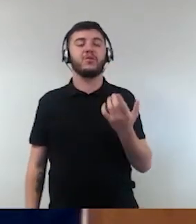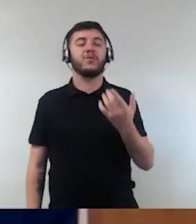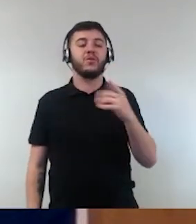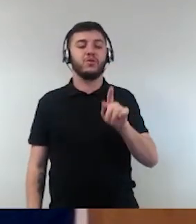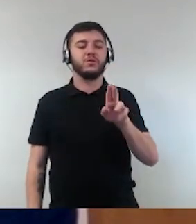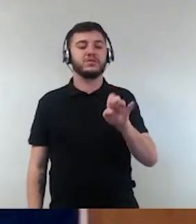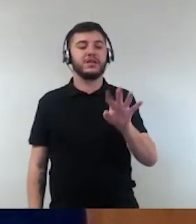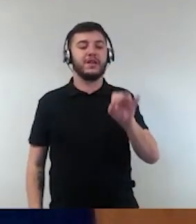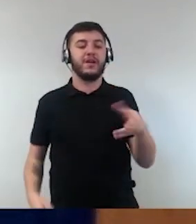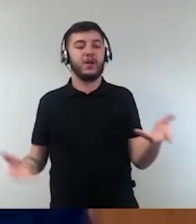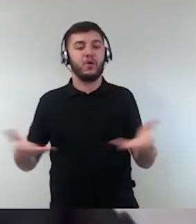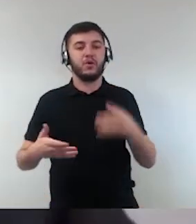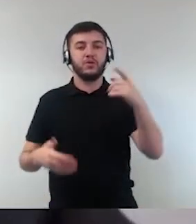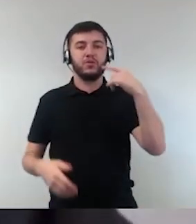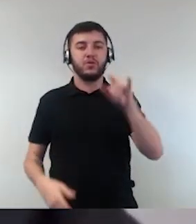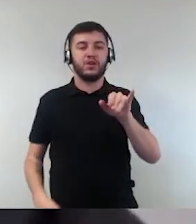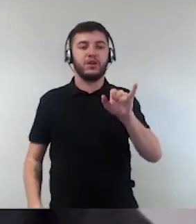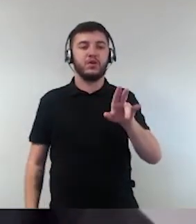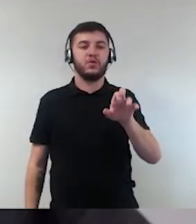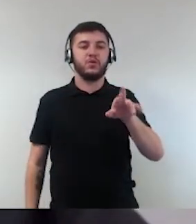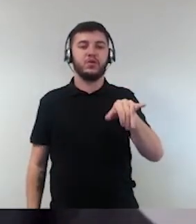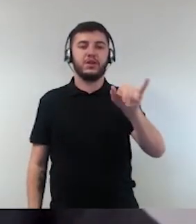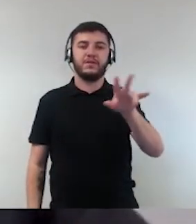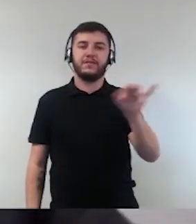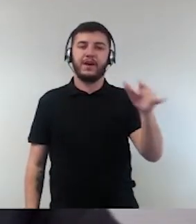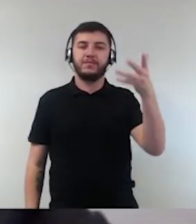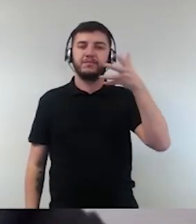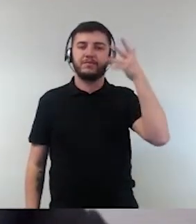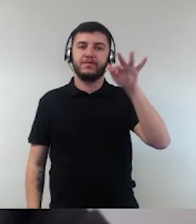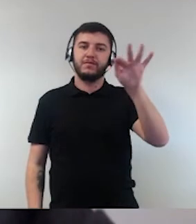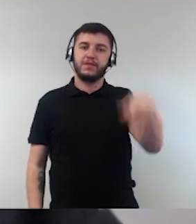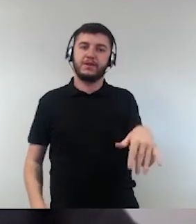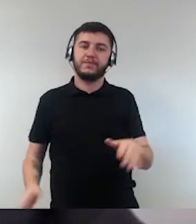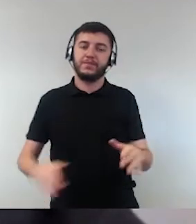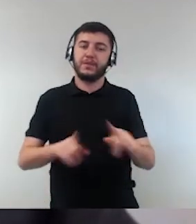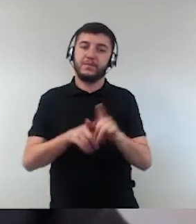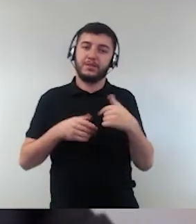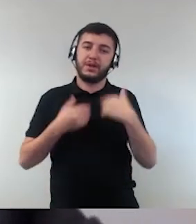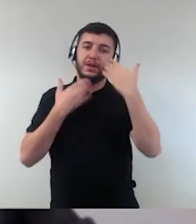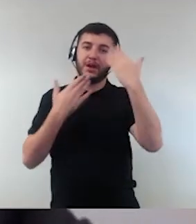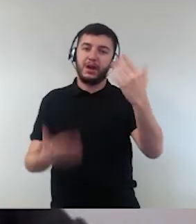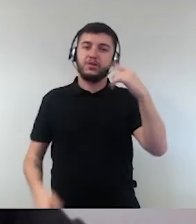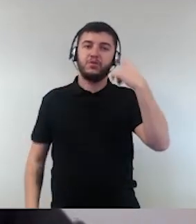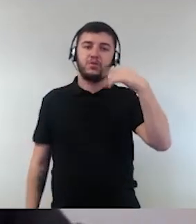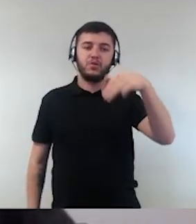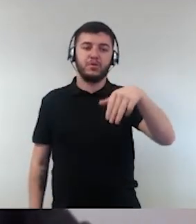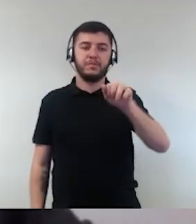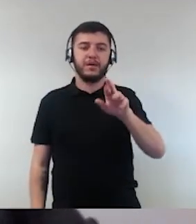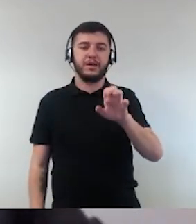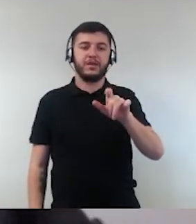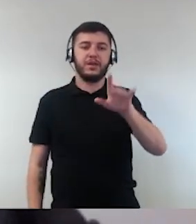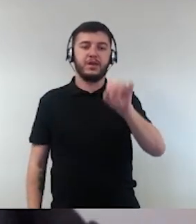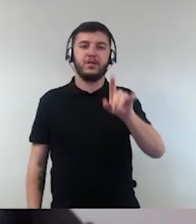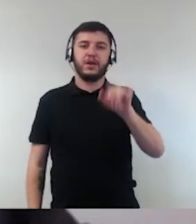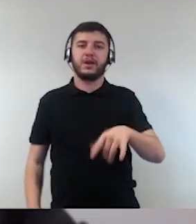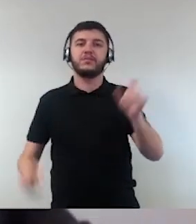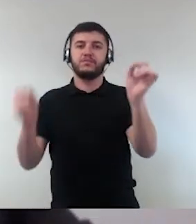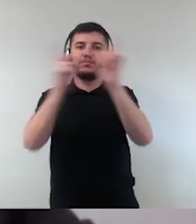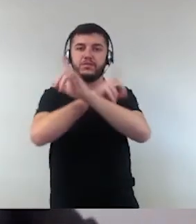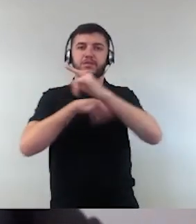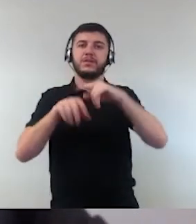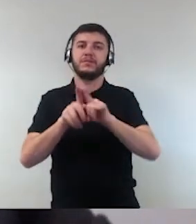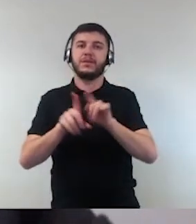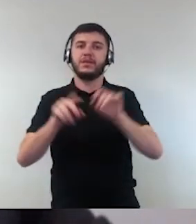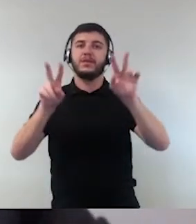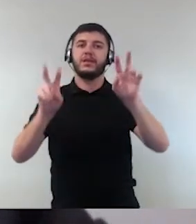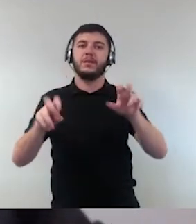considerações finais. Obrigado, doutor Marcelo. Então, realmente é uma questão bastante complexa, eu acho que o assunto foi bastante